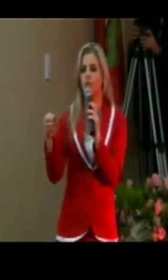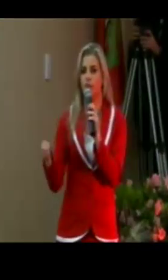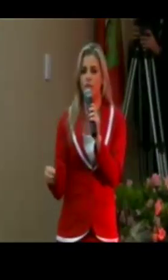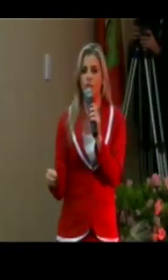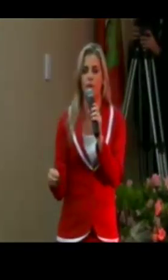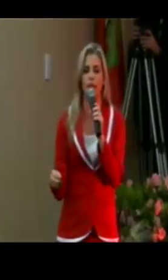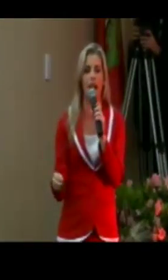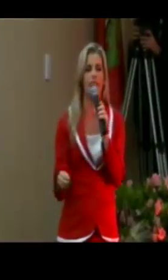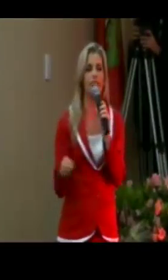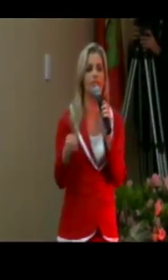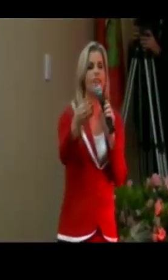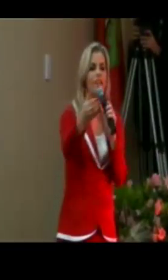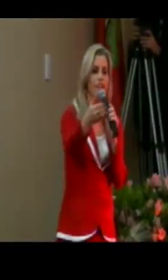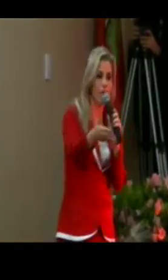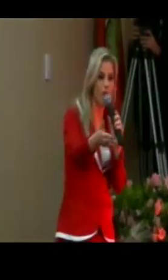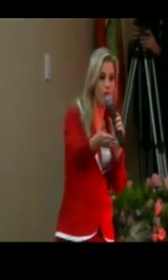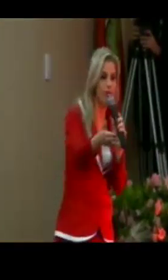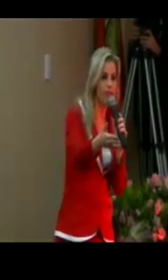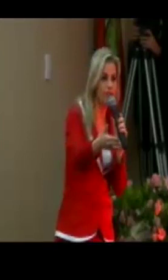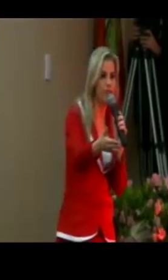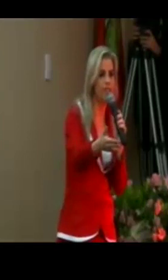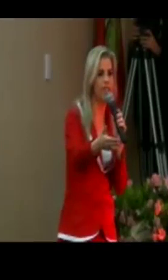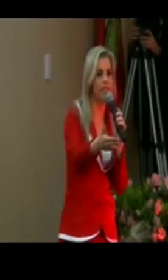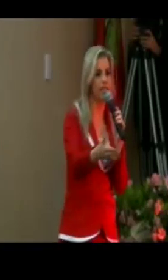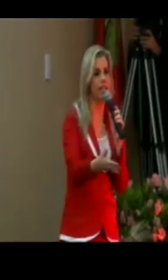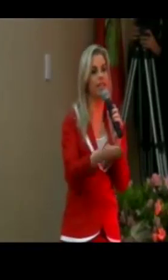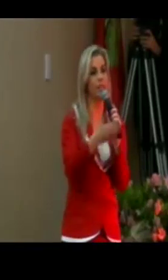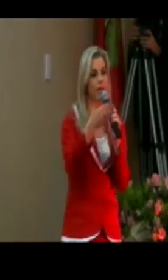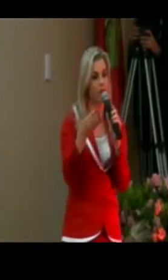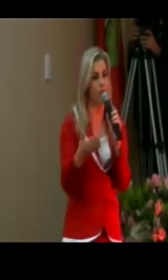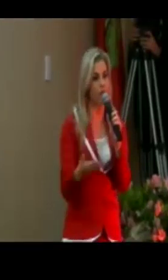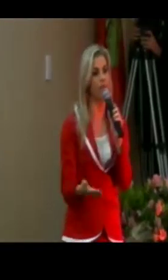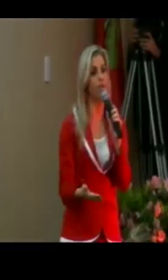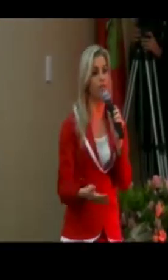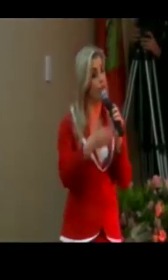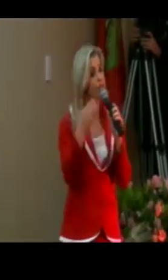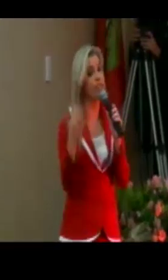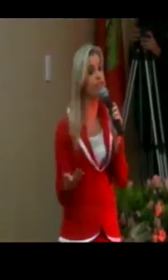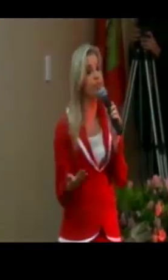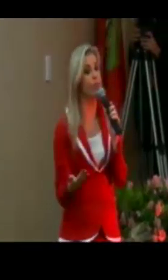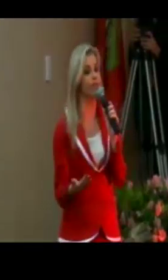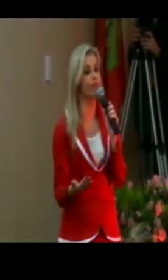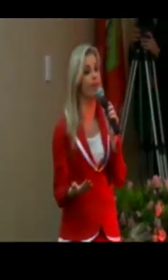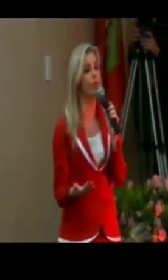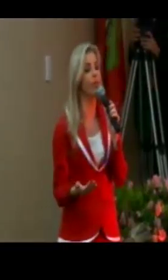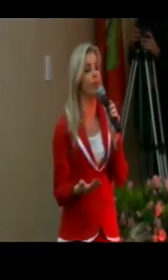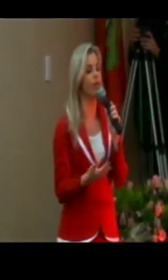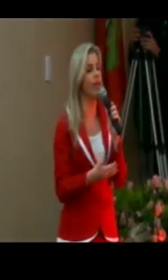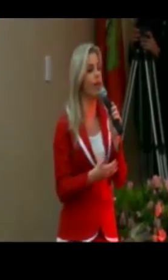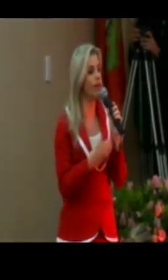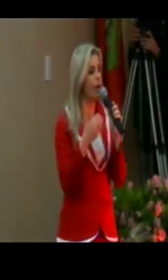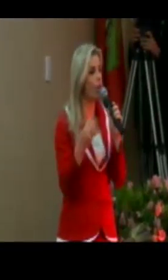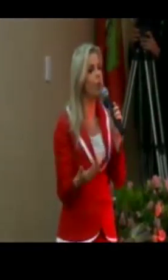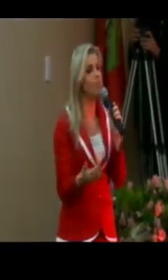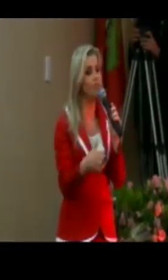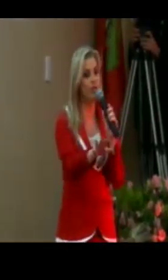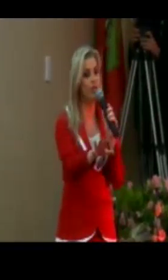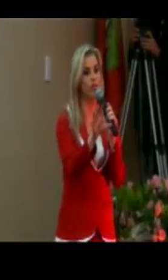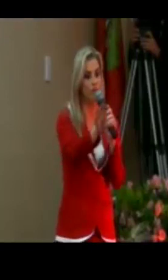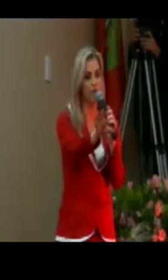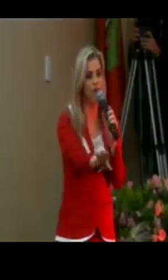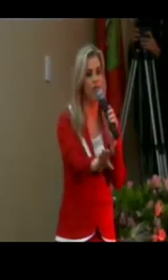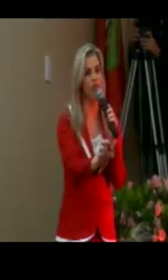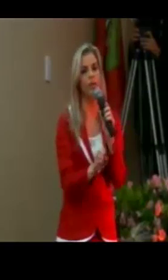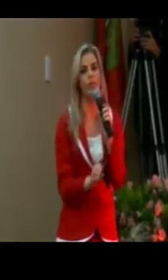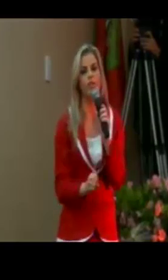com as nossas universidades, com as nossas faculdades. Na Escola do Legislativo de Santa Catarina também se colocou à disposição, já tem sido parceiro, né,